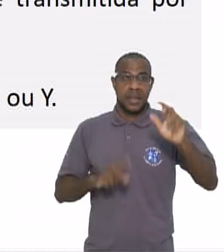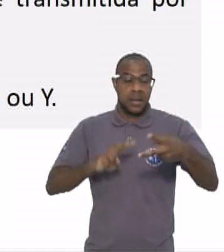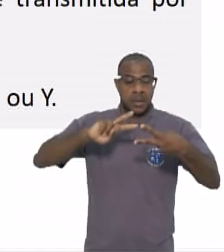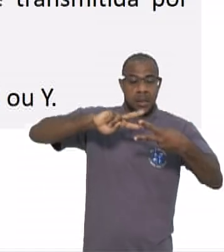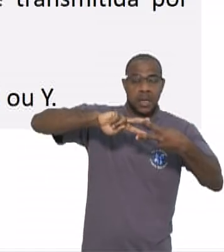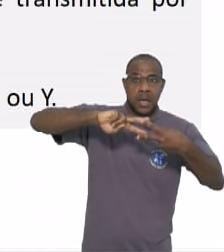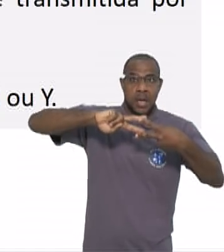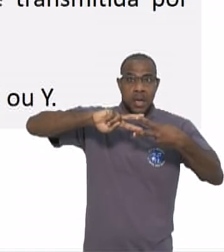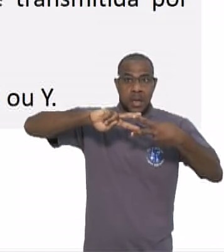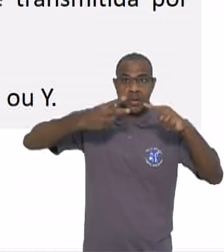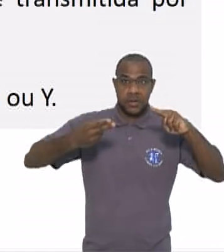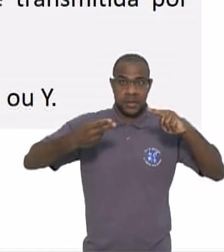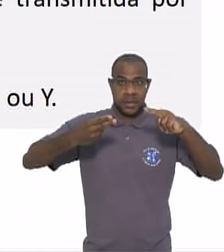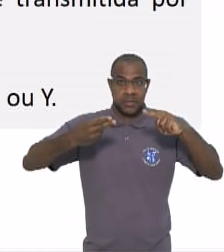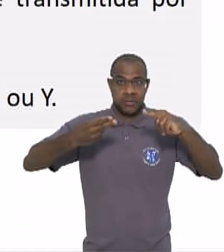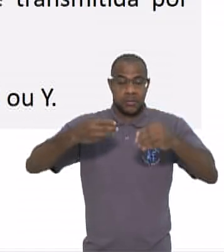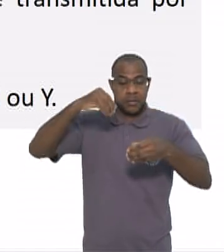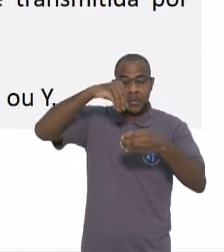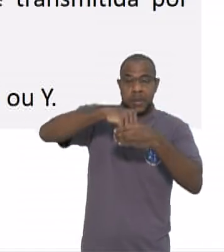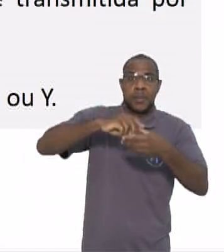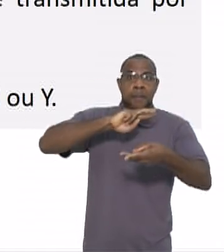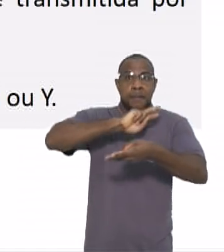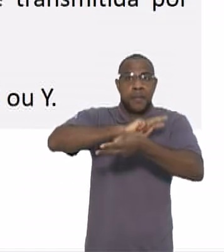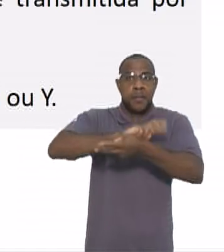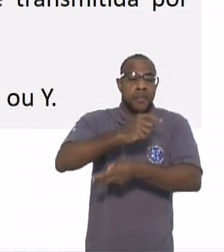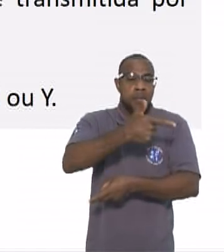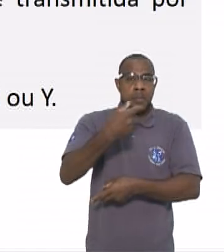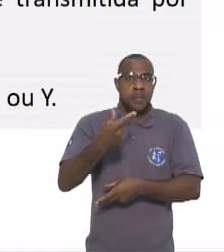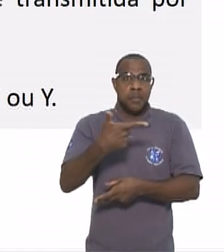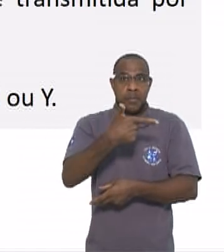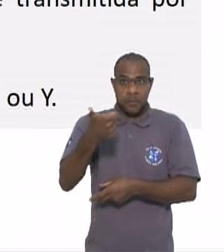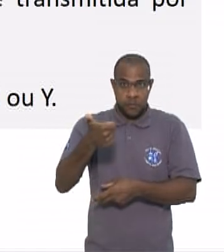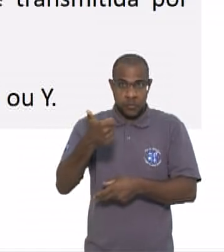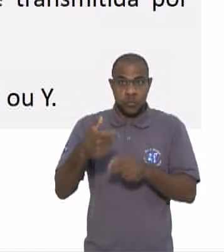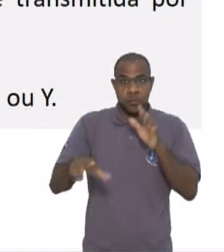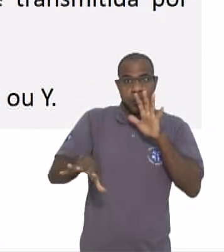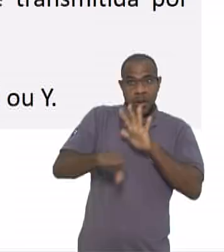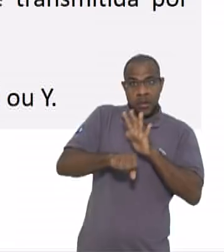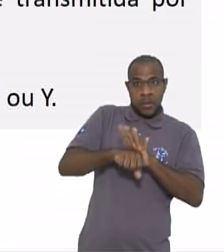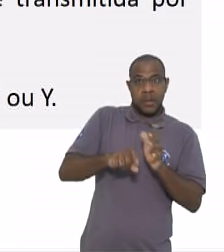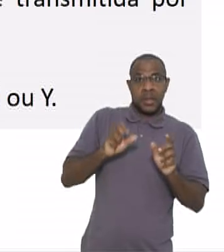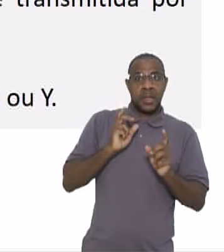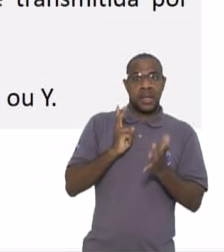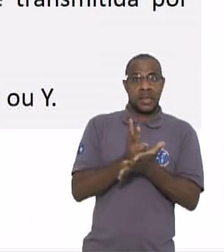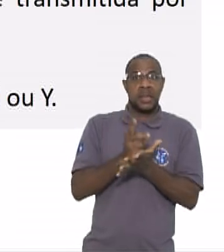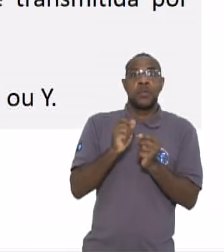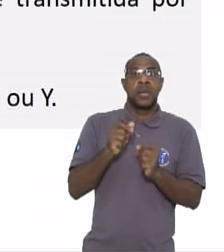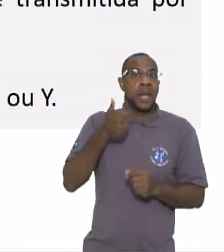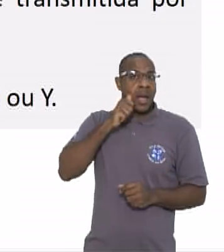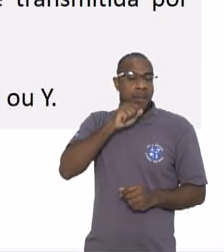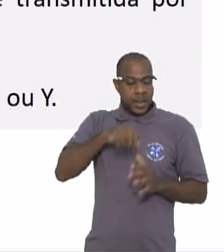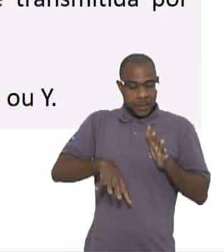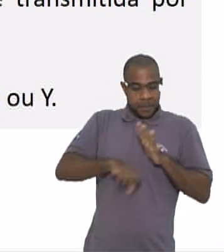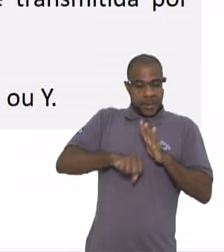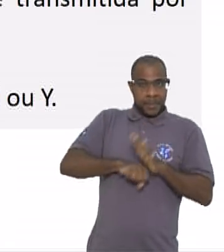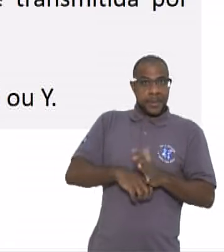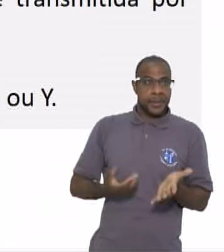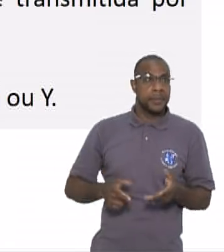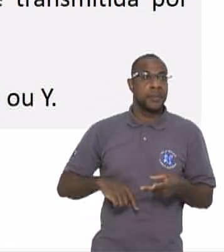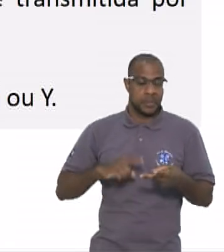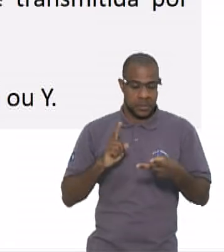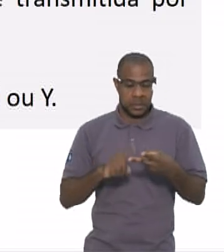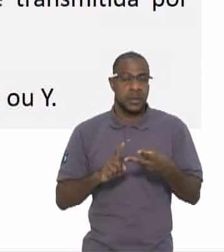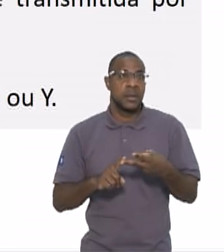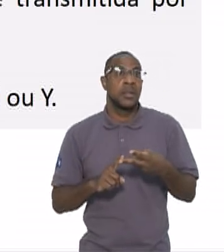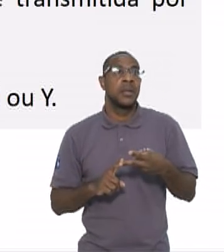presença de 3 cromossomos 21 e transmitida sempre pela mãe? B. É uma anomalia congênita causada pela presença de 3